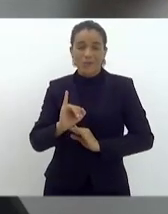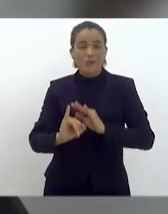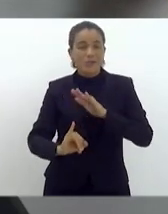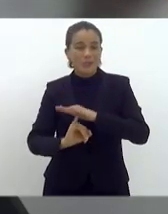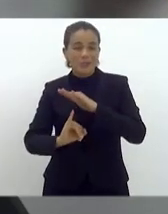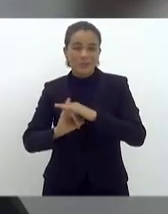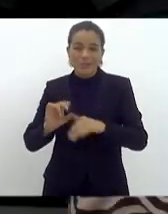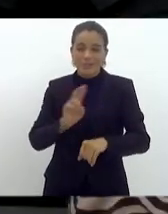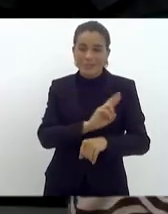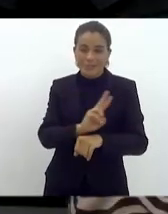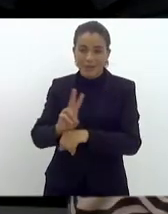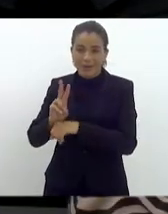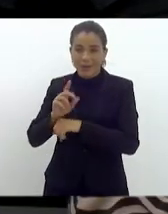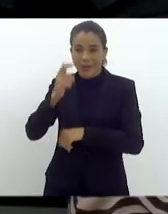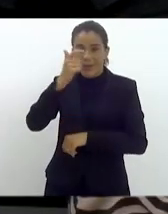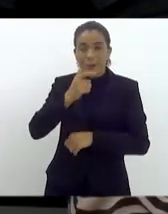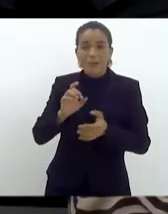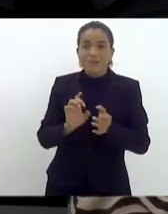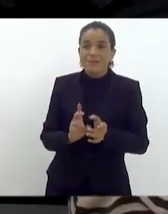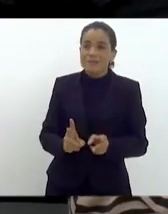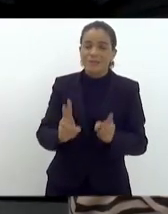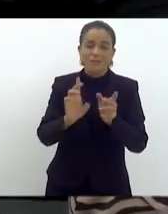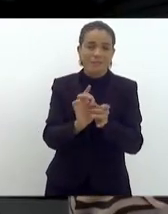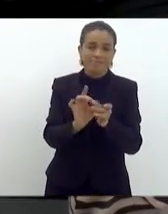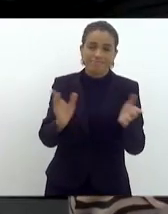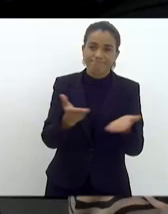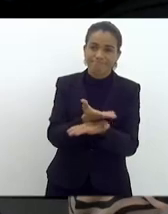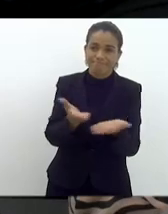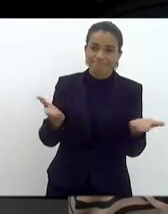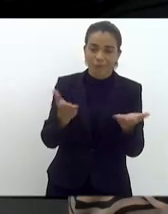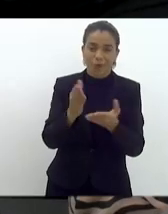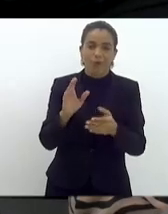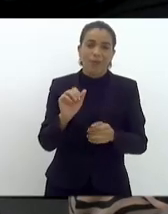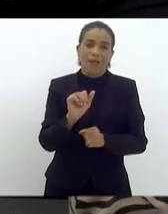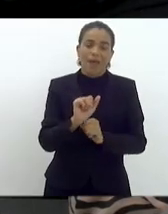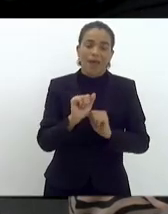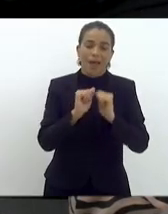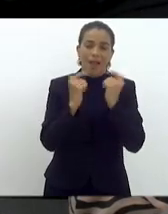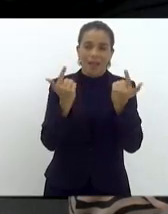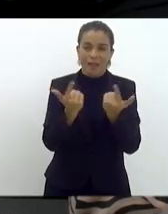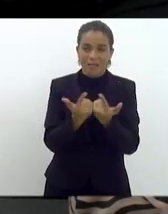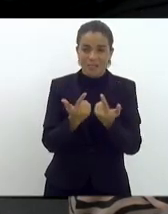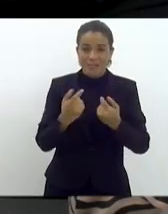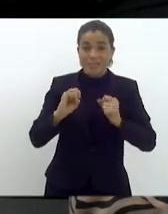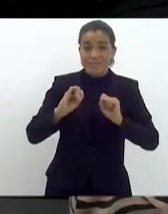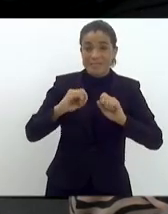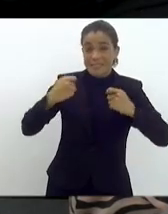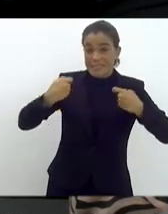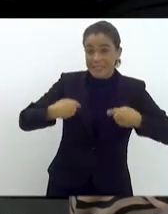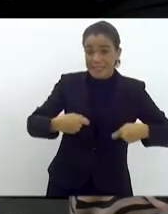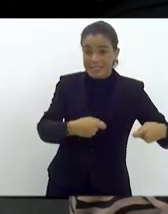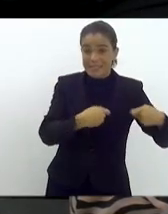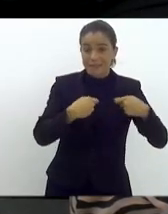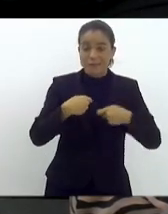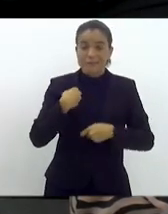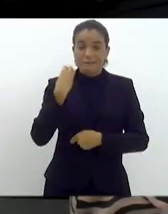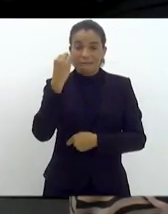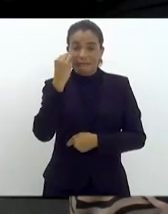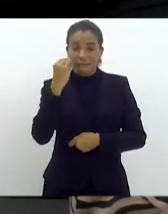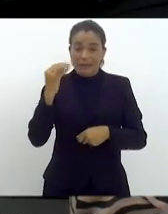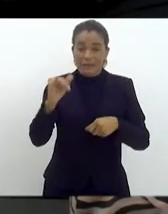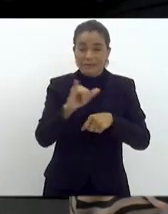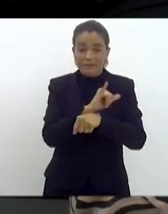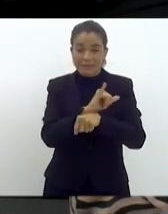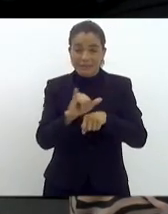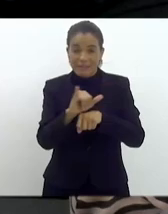estamos sempre à disposição da alerj sempre que que for necessário para a gente tentar de alguma